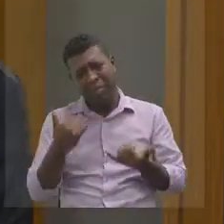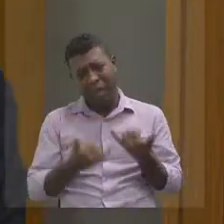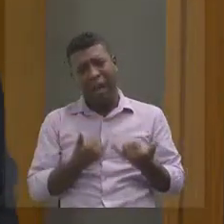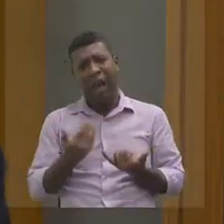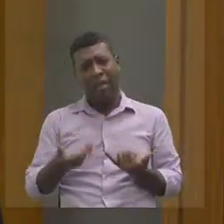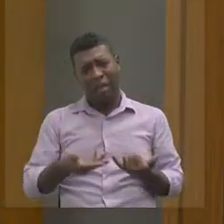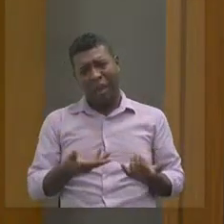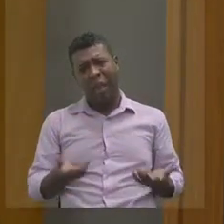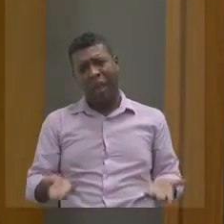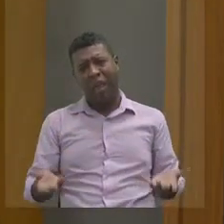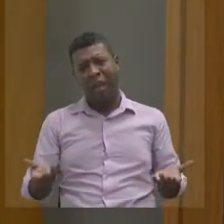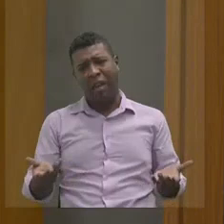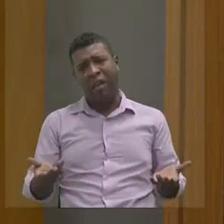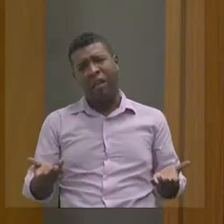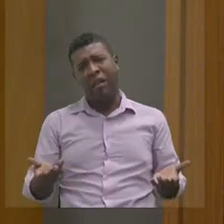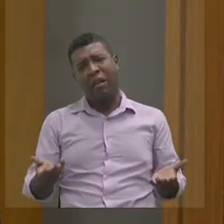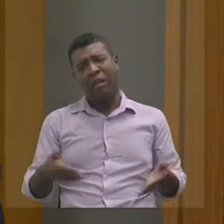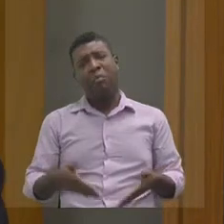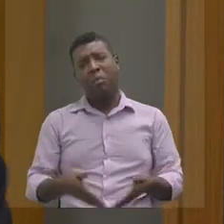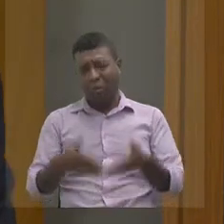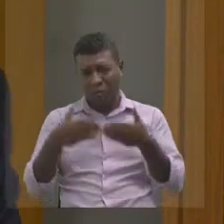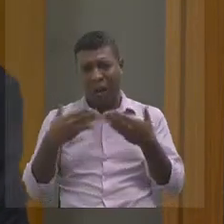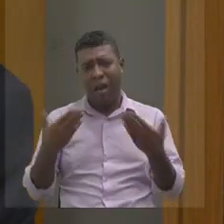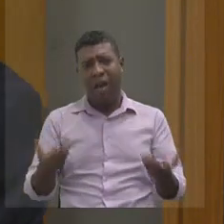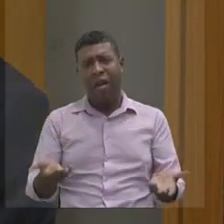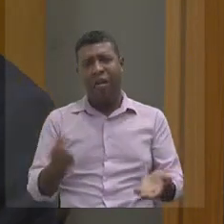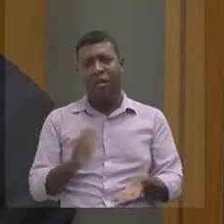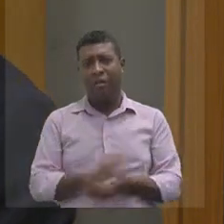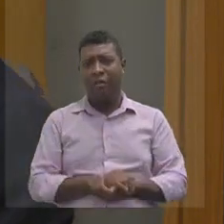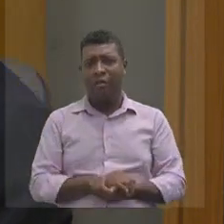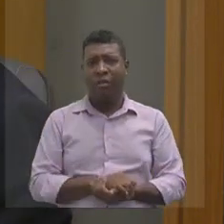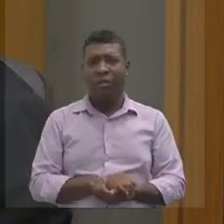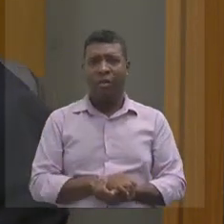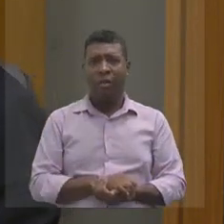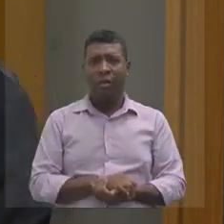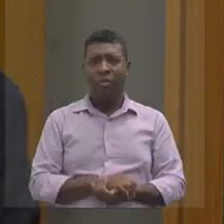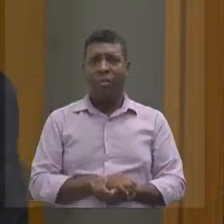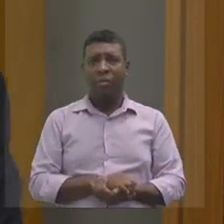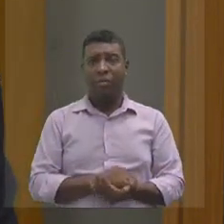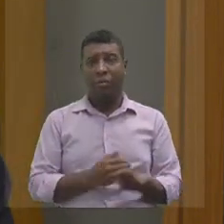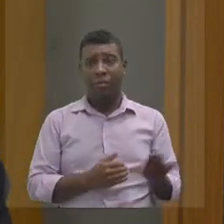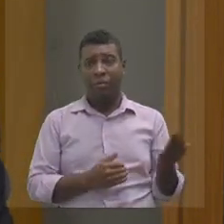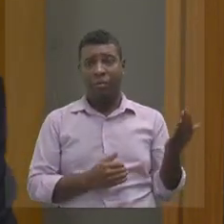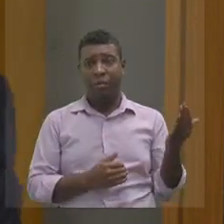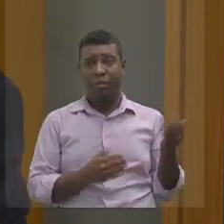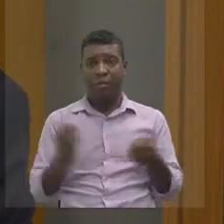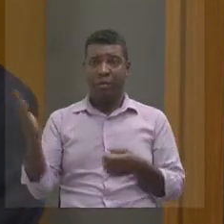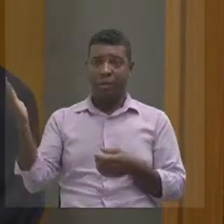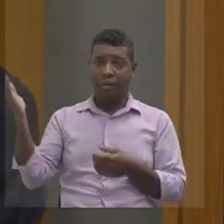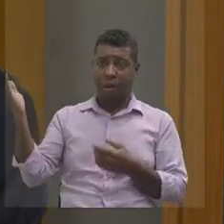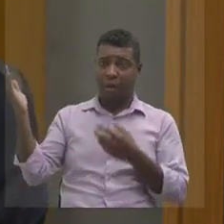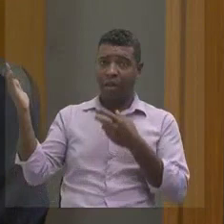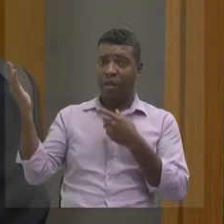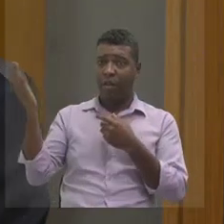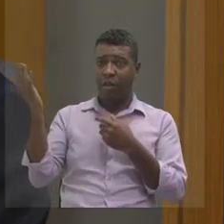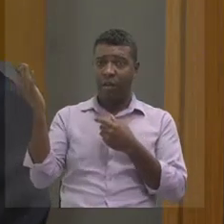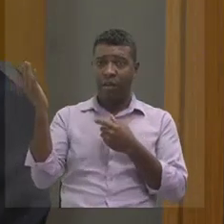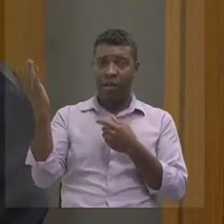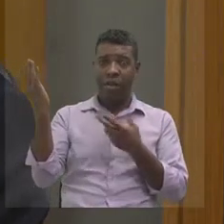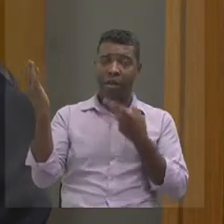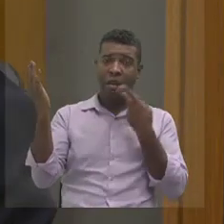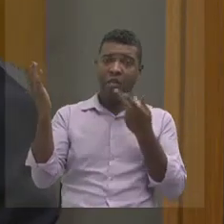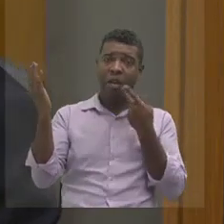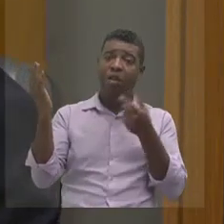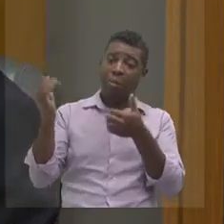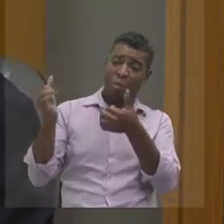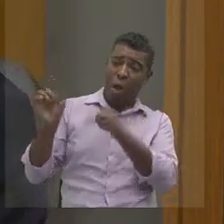brincadeira O pior é pior de quem dá notícia e pior ainda é